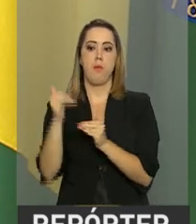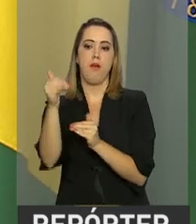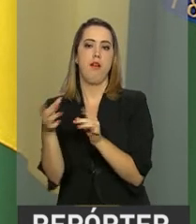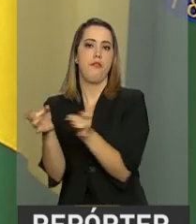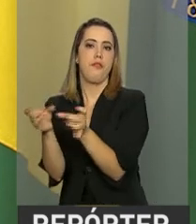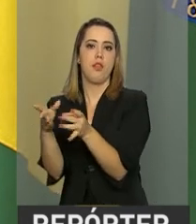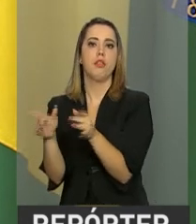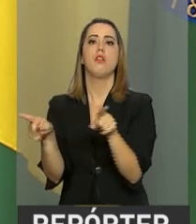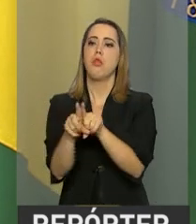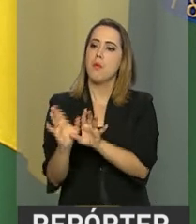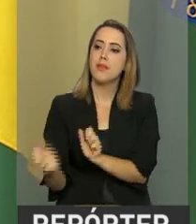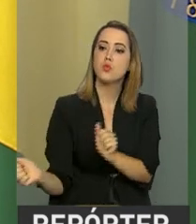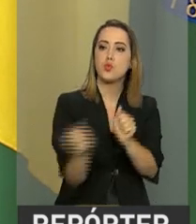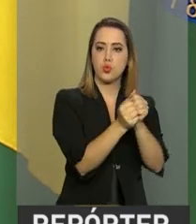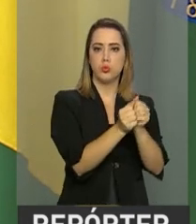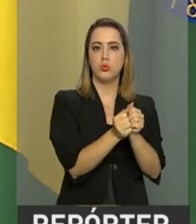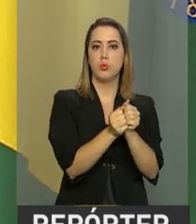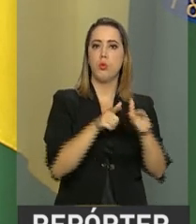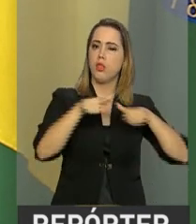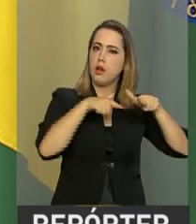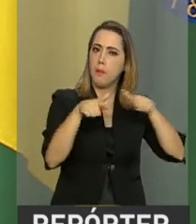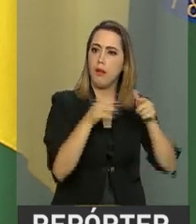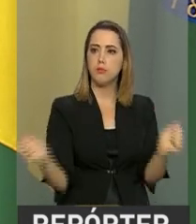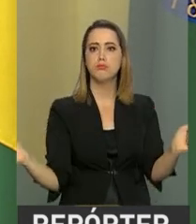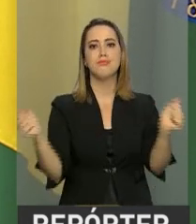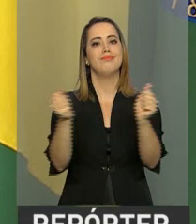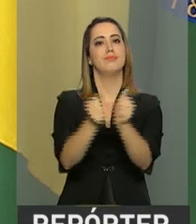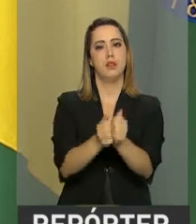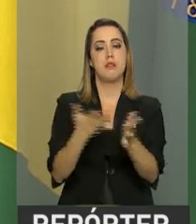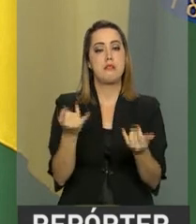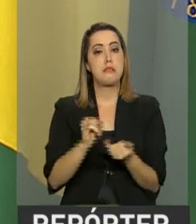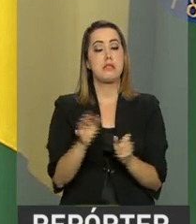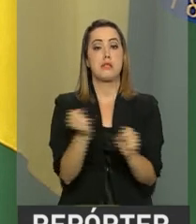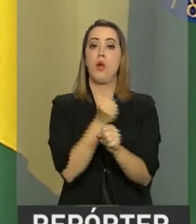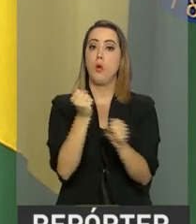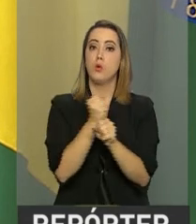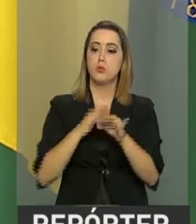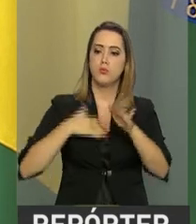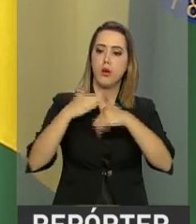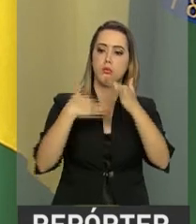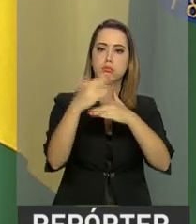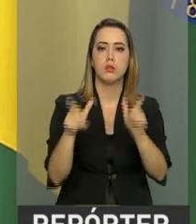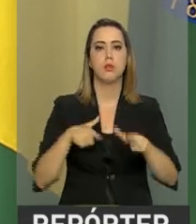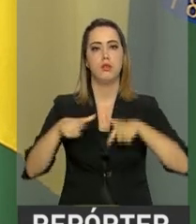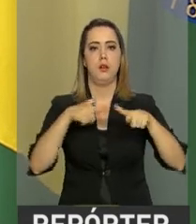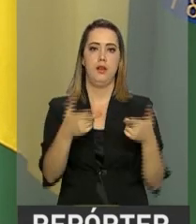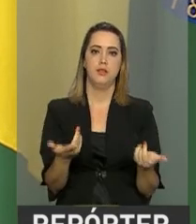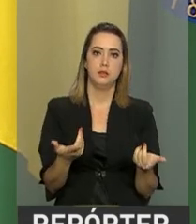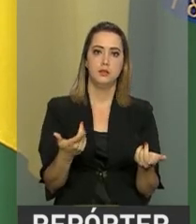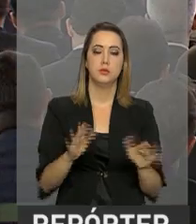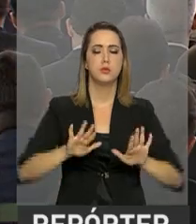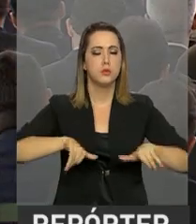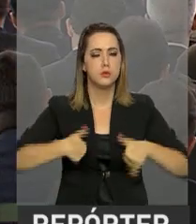aumenta o emprego na área dos materiais de construção quando se constrói aumenta o emprego na construção